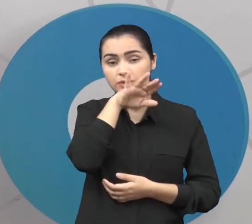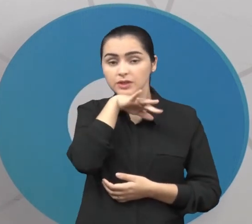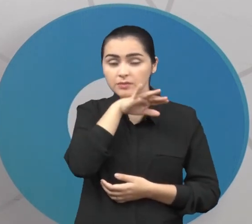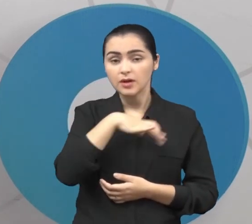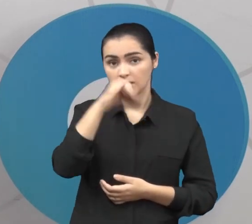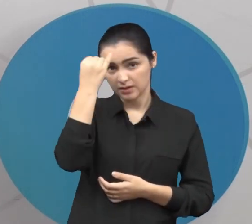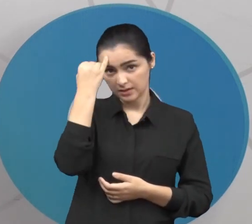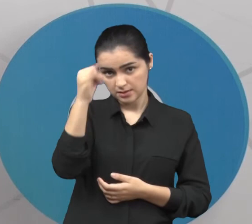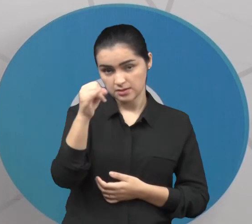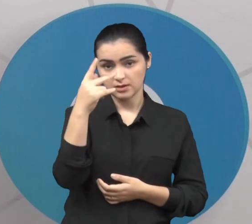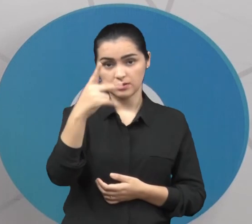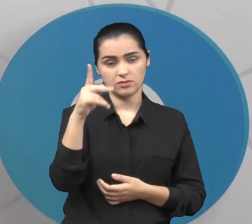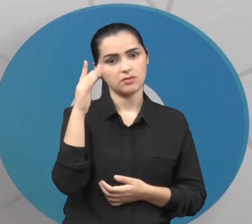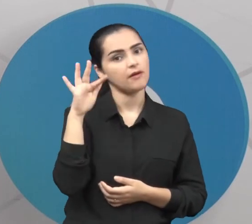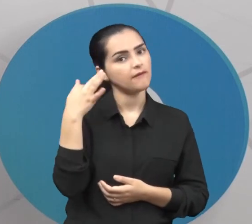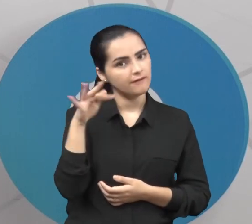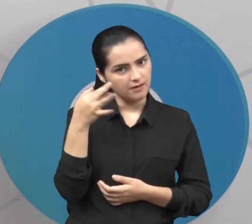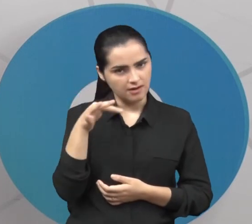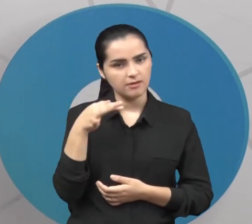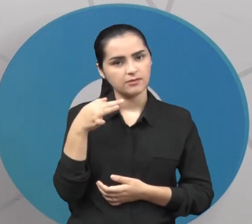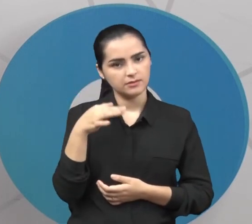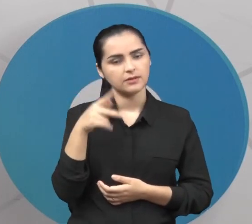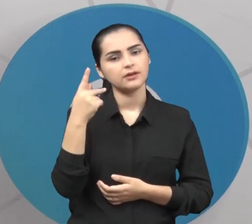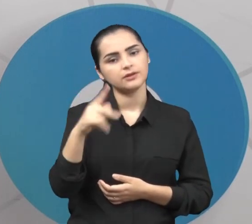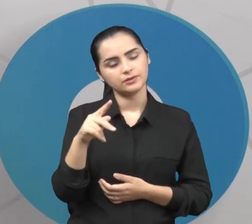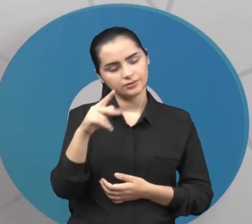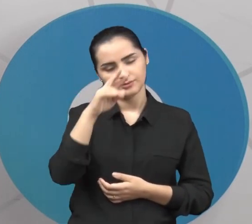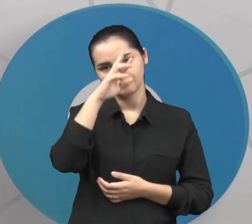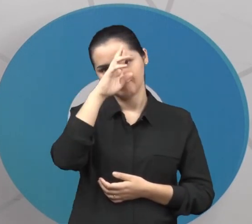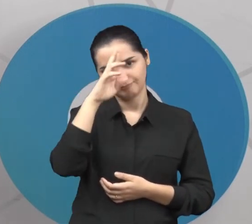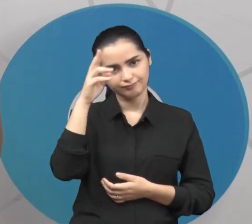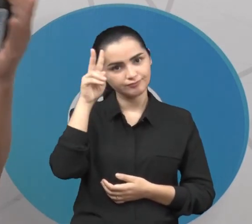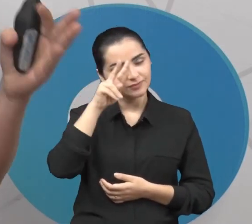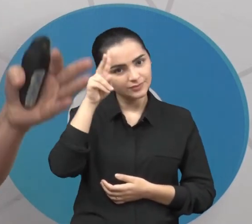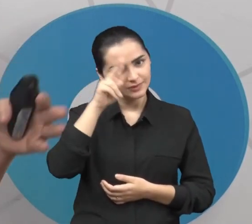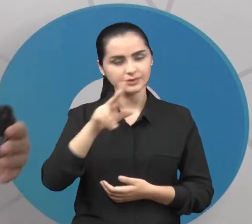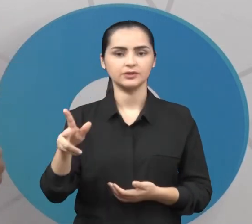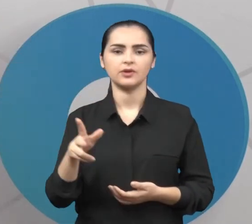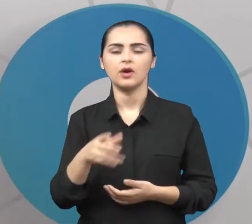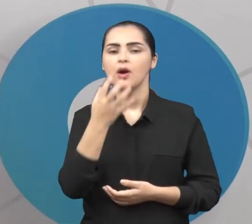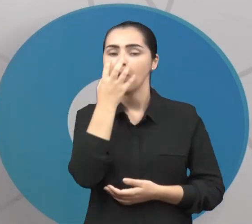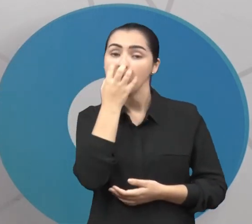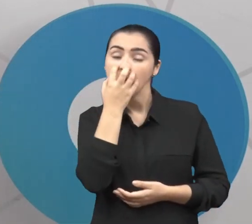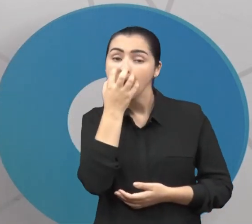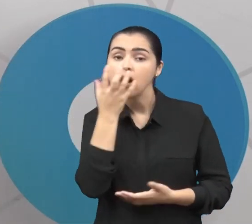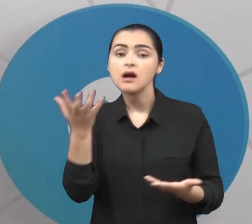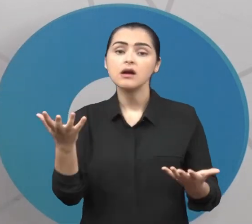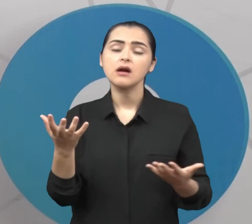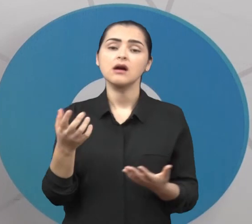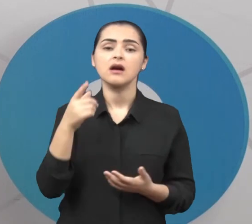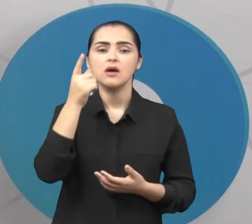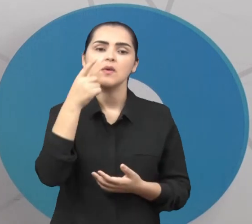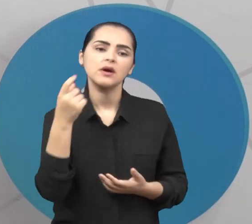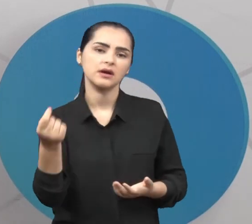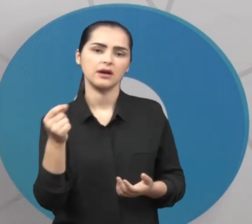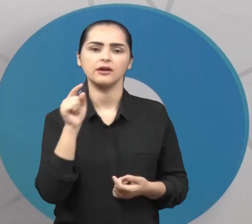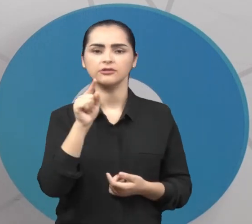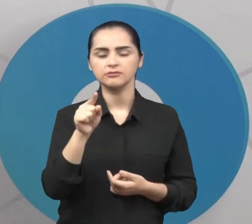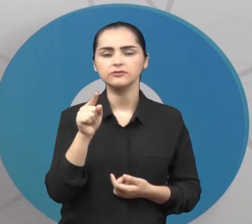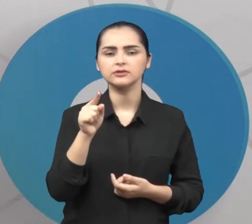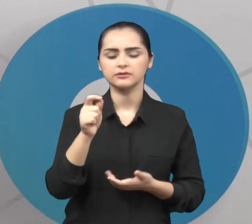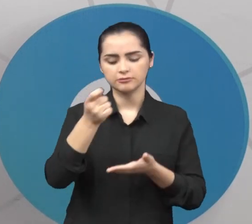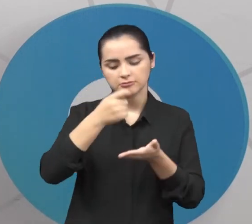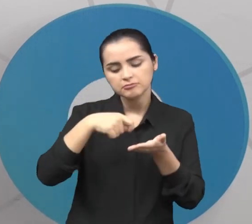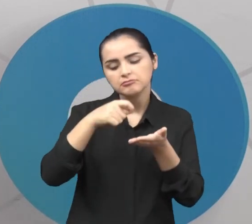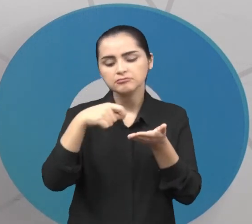cria a sua fábula. Produz a sua história. Você vai lá, o cão criou não sei o que. Ou o gato. Você vai criando a sua fábula.